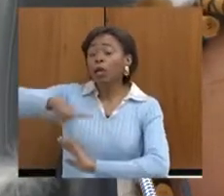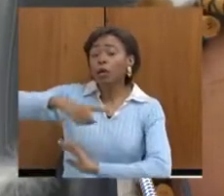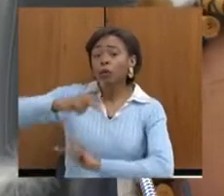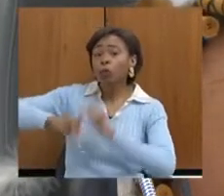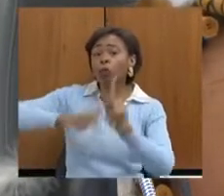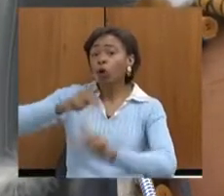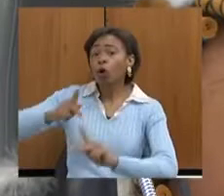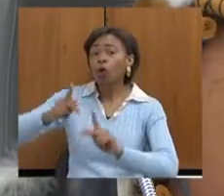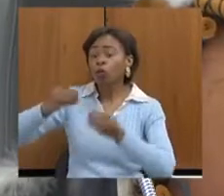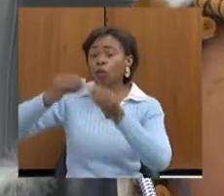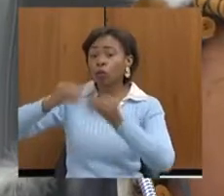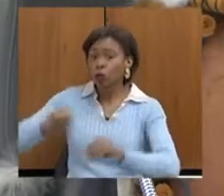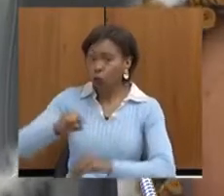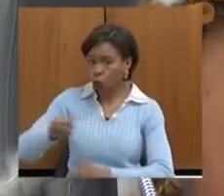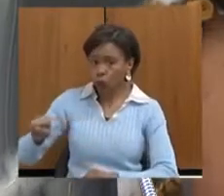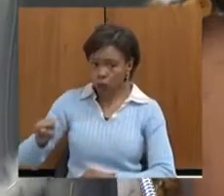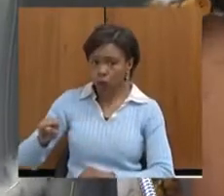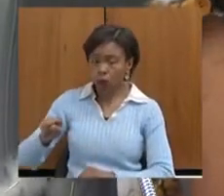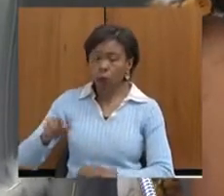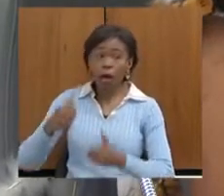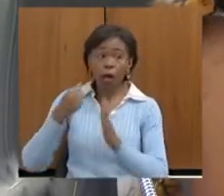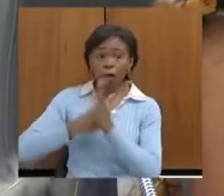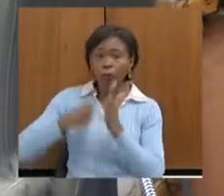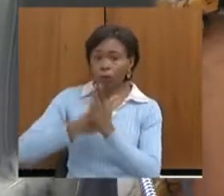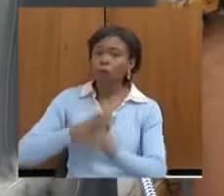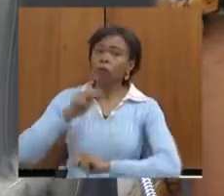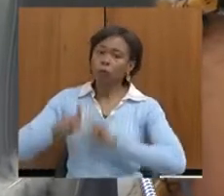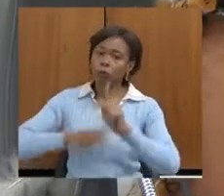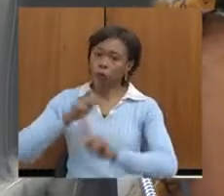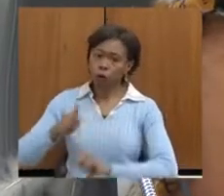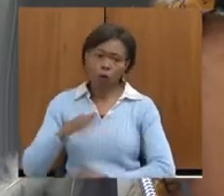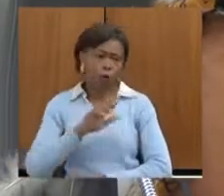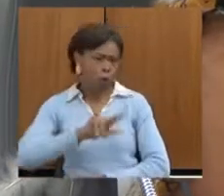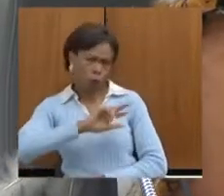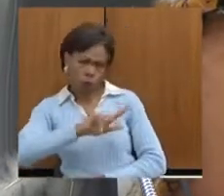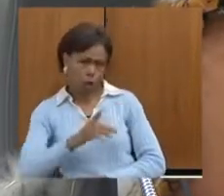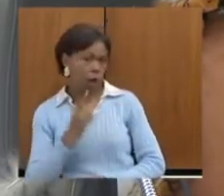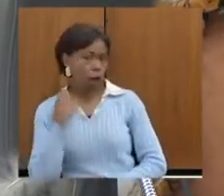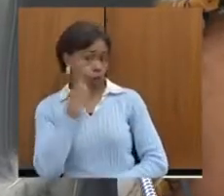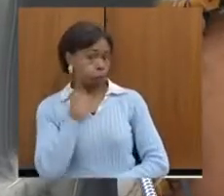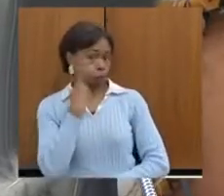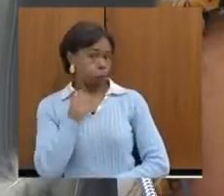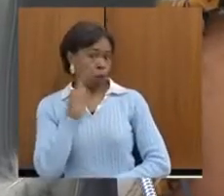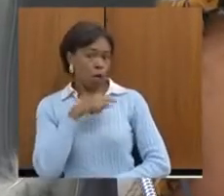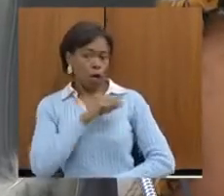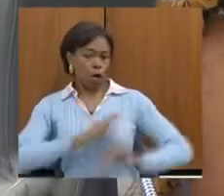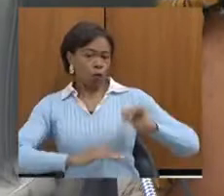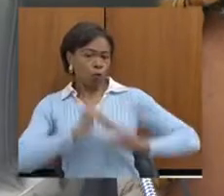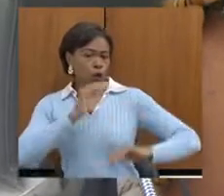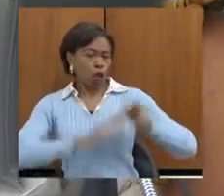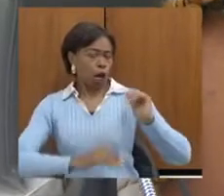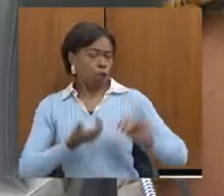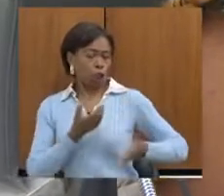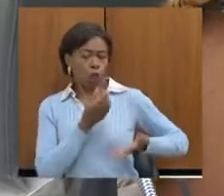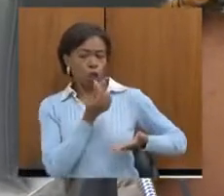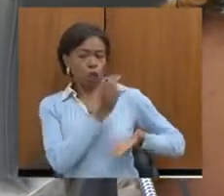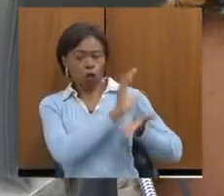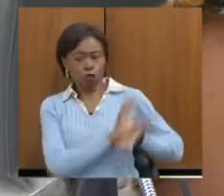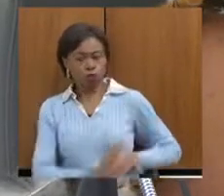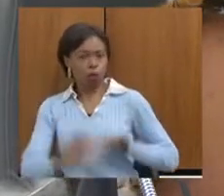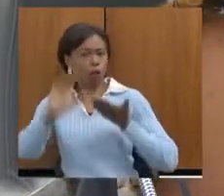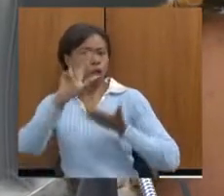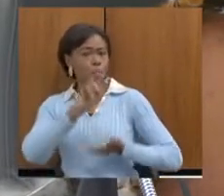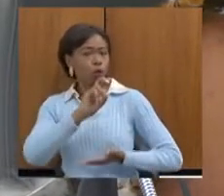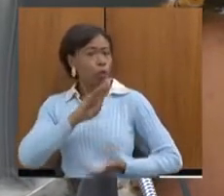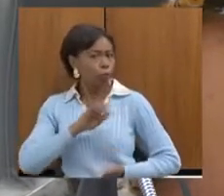Popular não foi a petição de algum advogado ou advogado brilhante que conseguiu desenbolsar 5